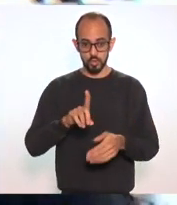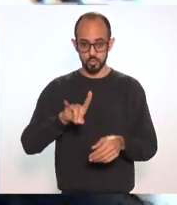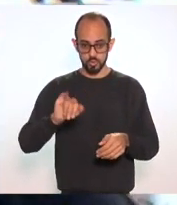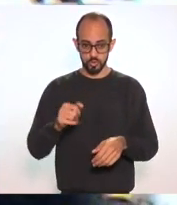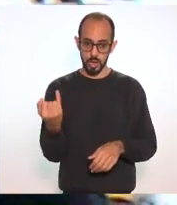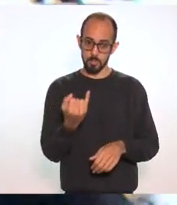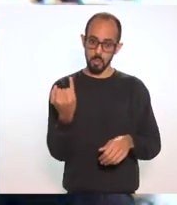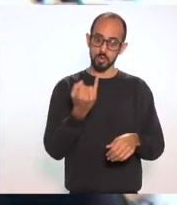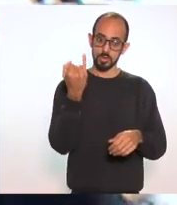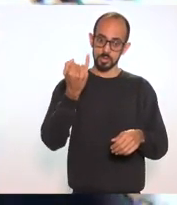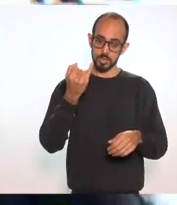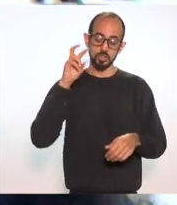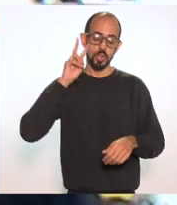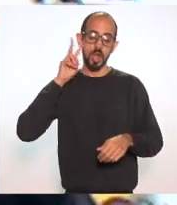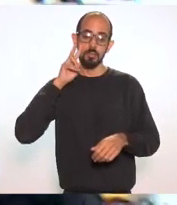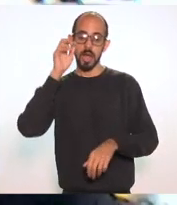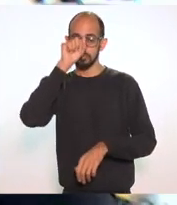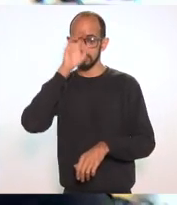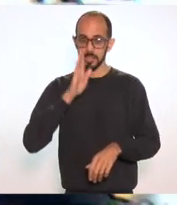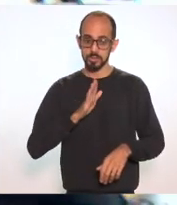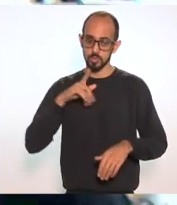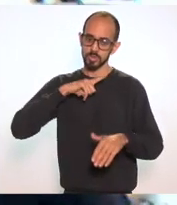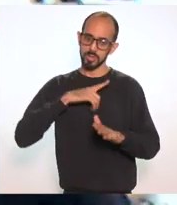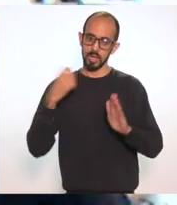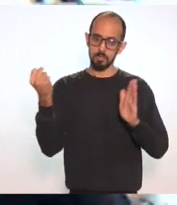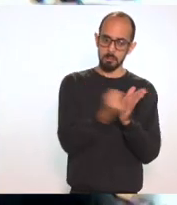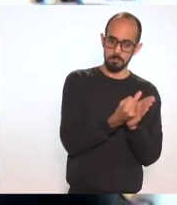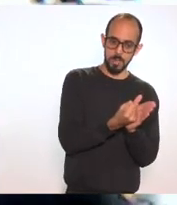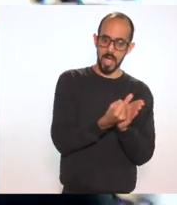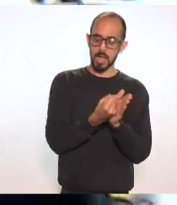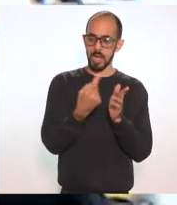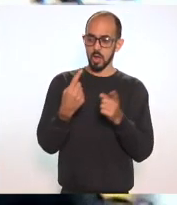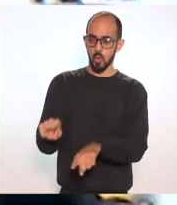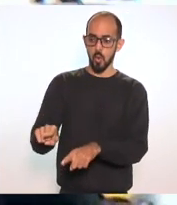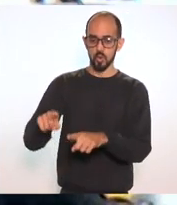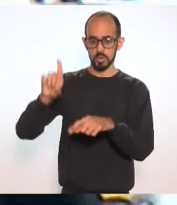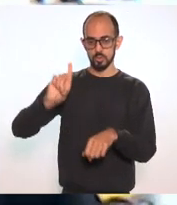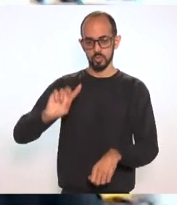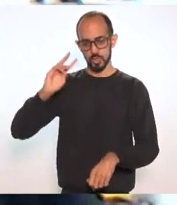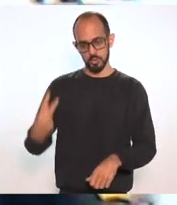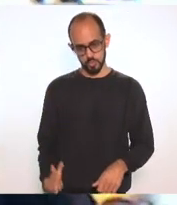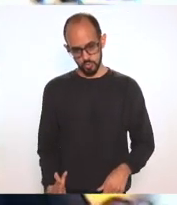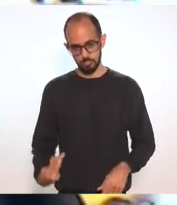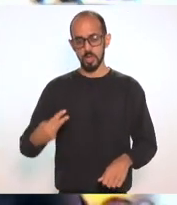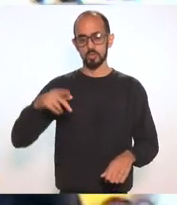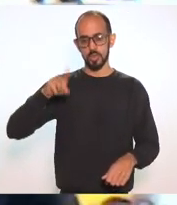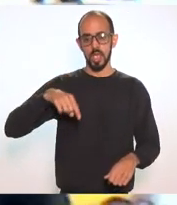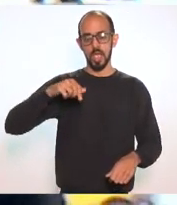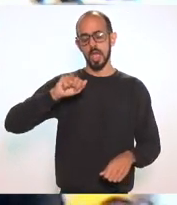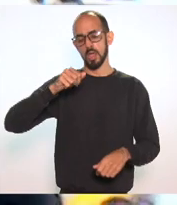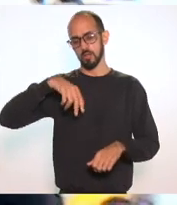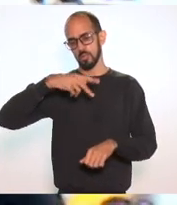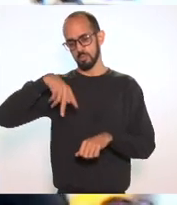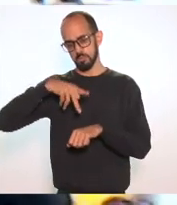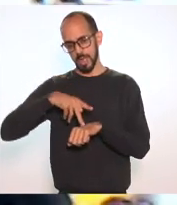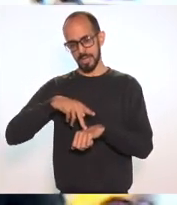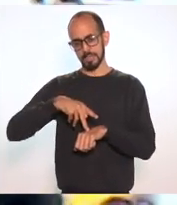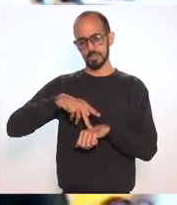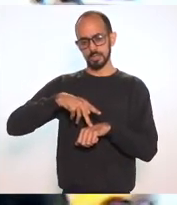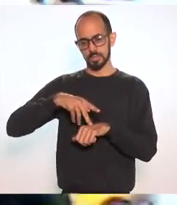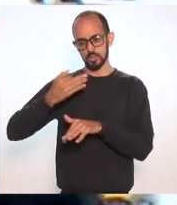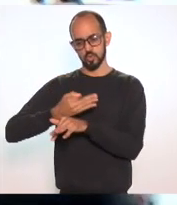o nosso, marcado historicamente pelas violações aos direitos humanos, um país que se sustentou na escravidão,